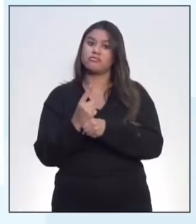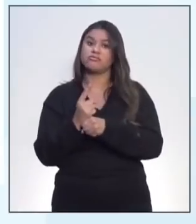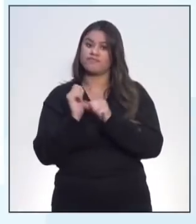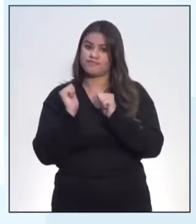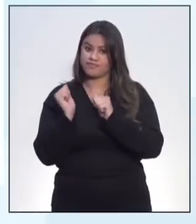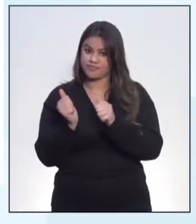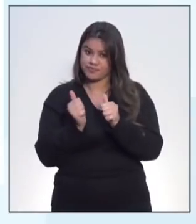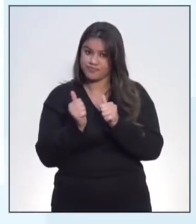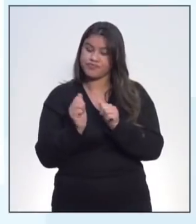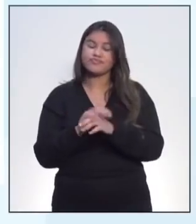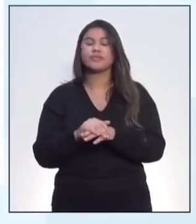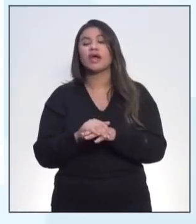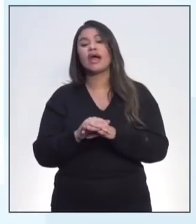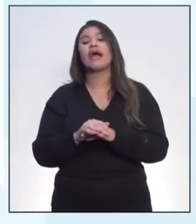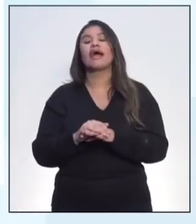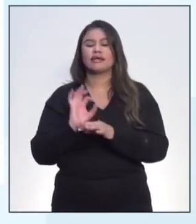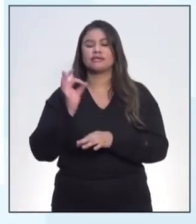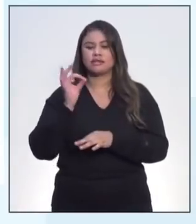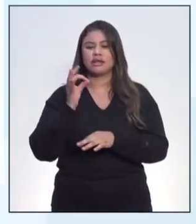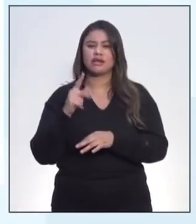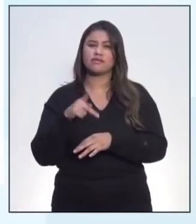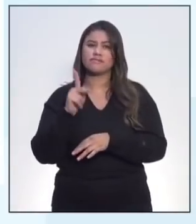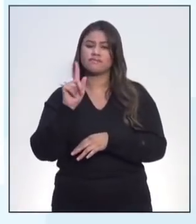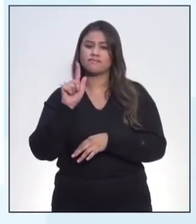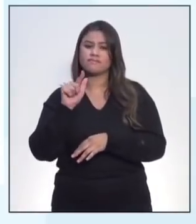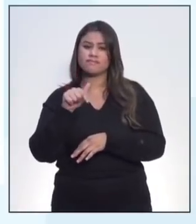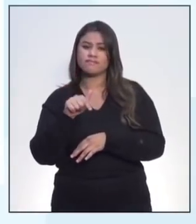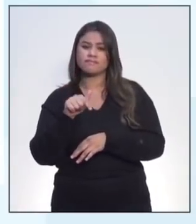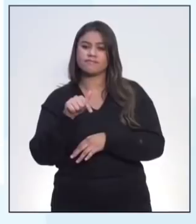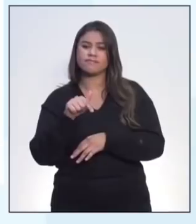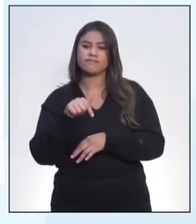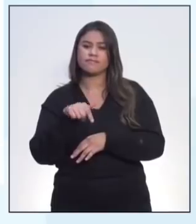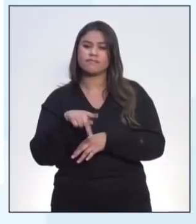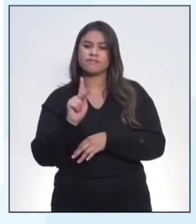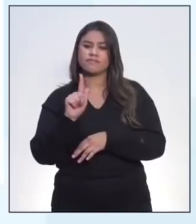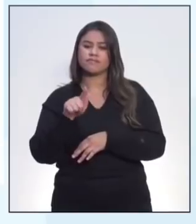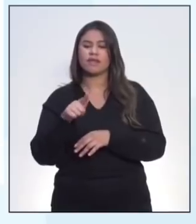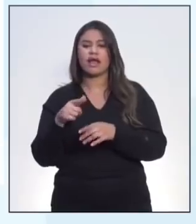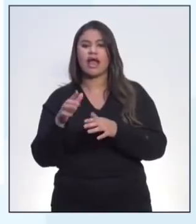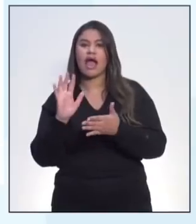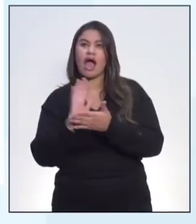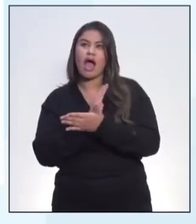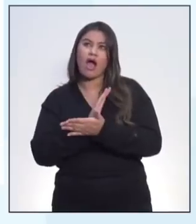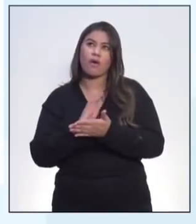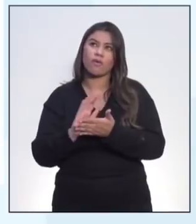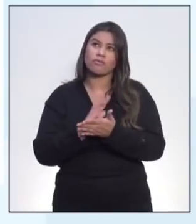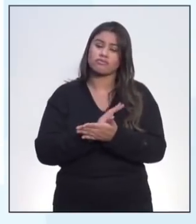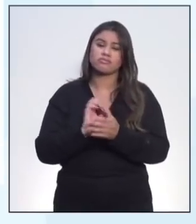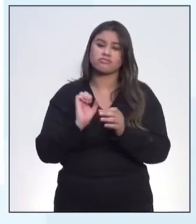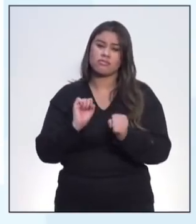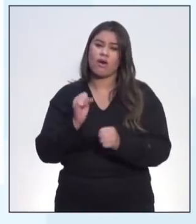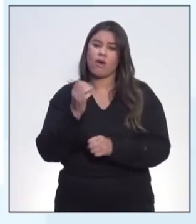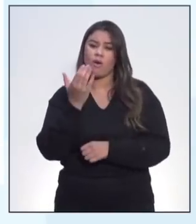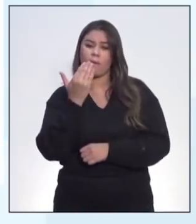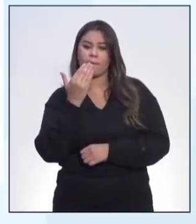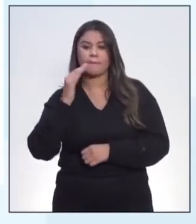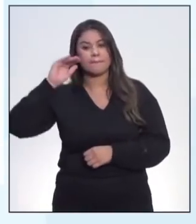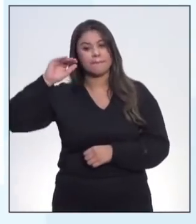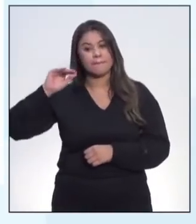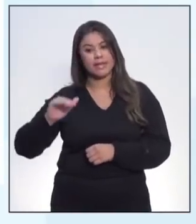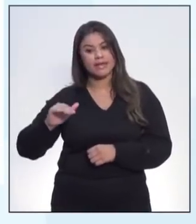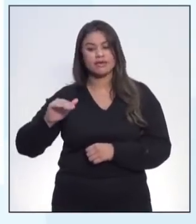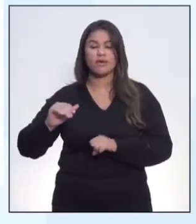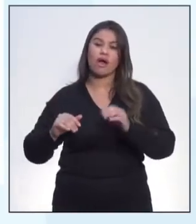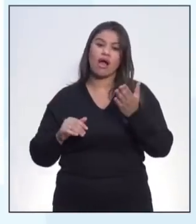certeza, nesses 37 quilos aí, consumiu, alguns, como é média, alguns podem até ter consumido uma